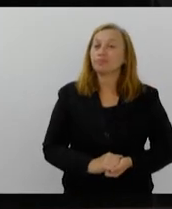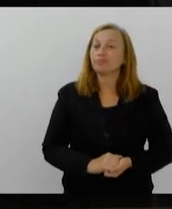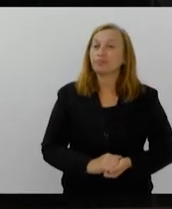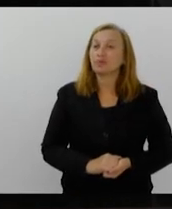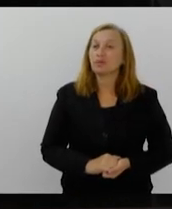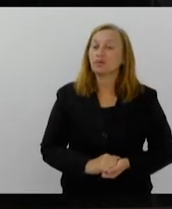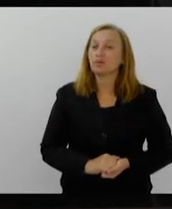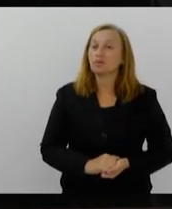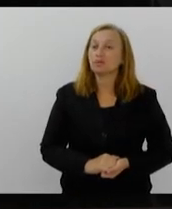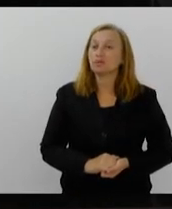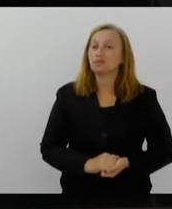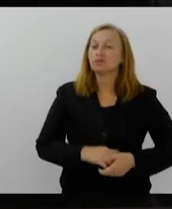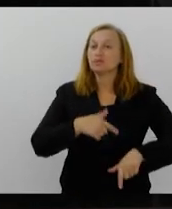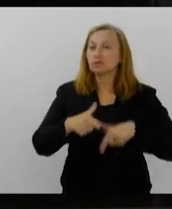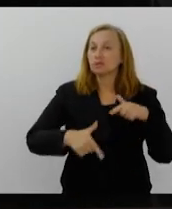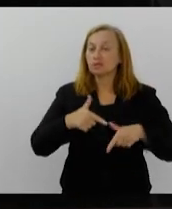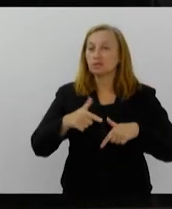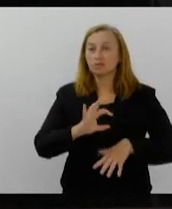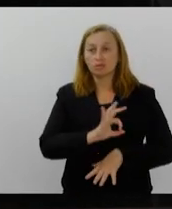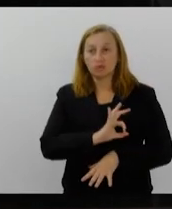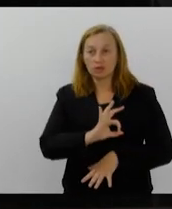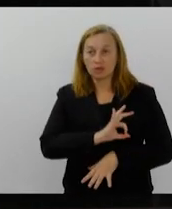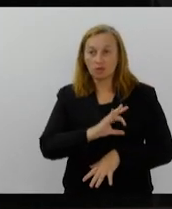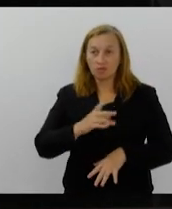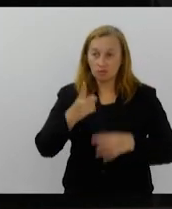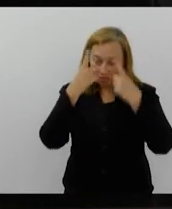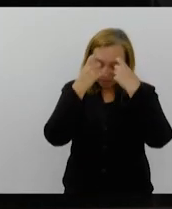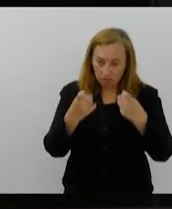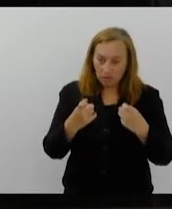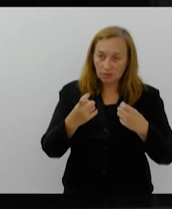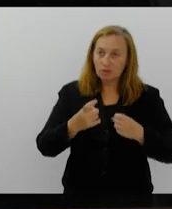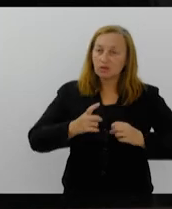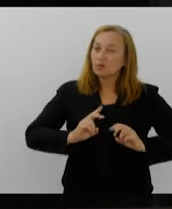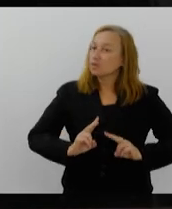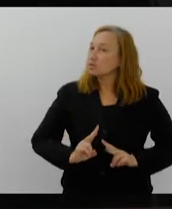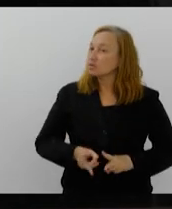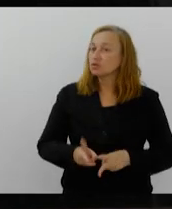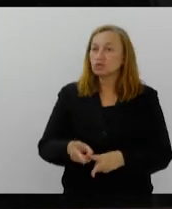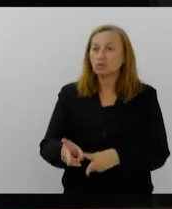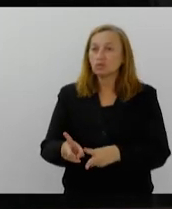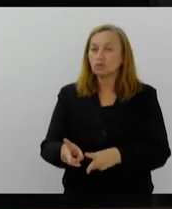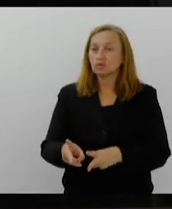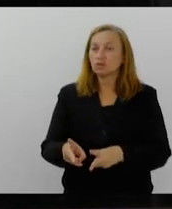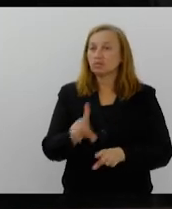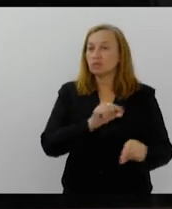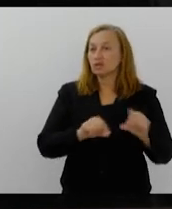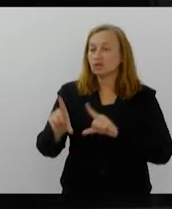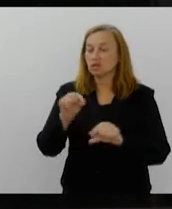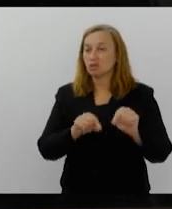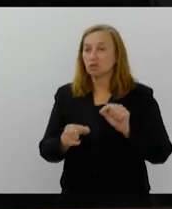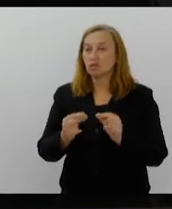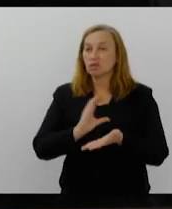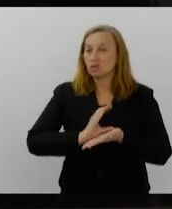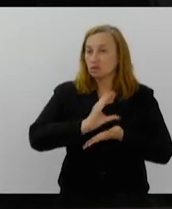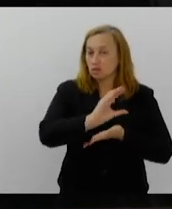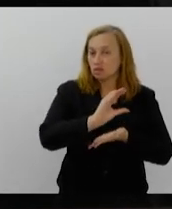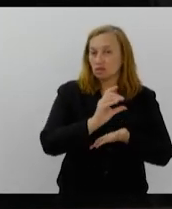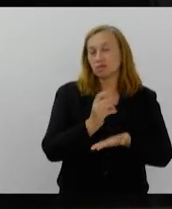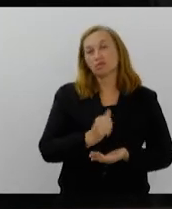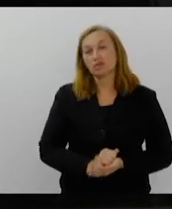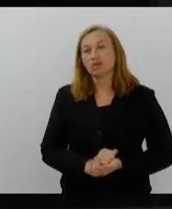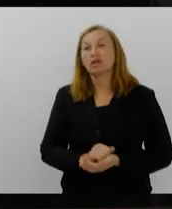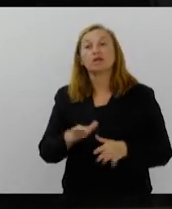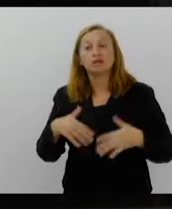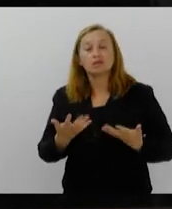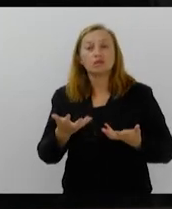de operações policiais violentas, vão se concretizando, inclusive, pelas escolhas orçamentárias feitas. Então,